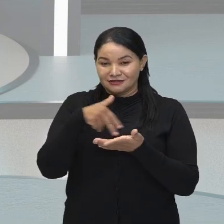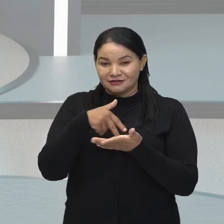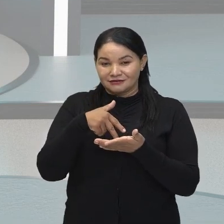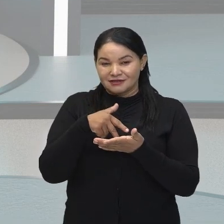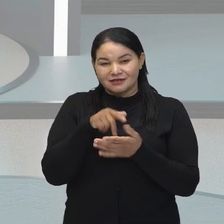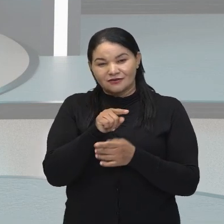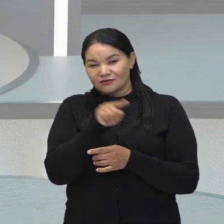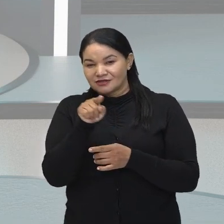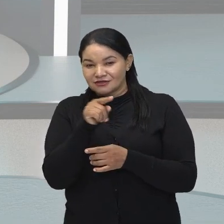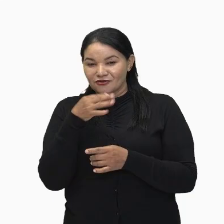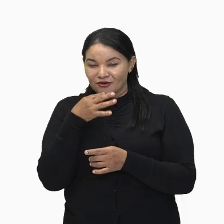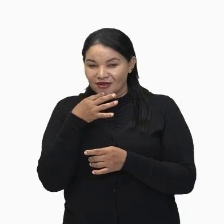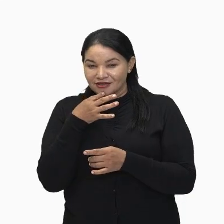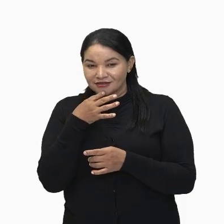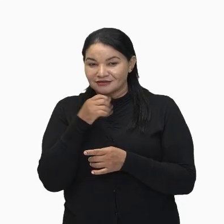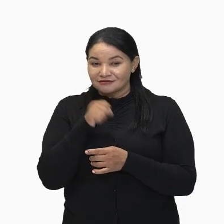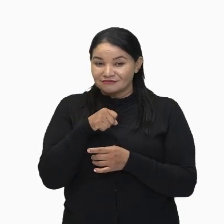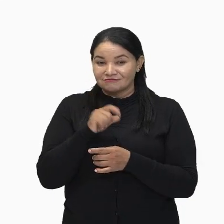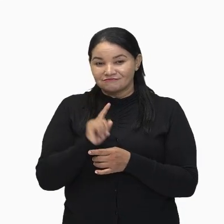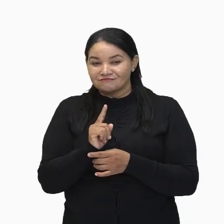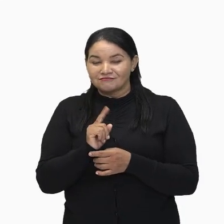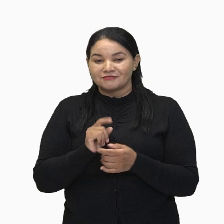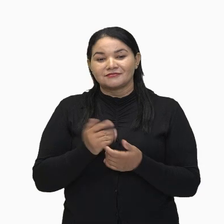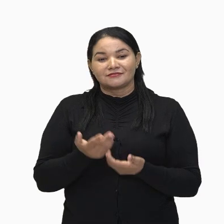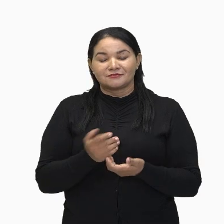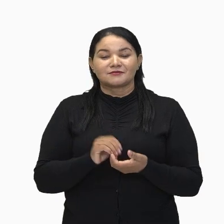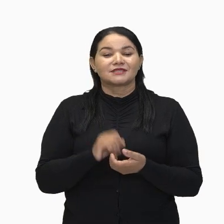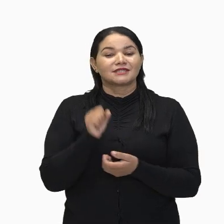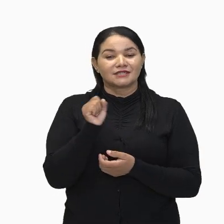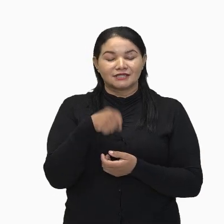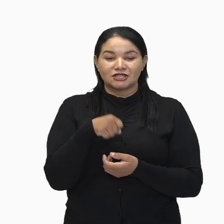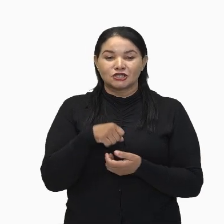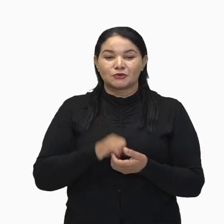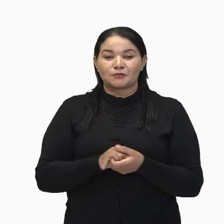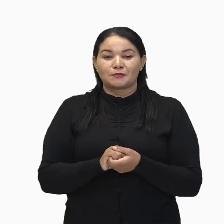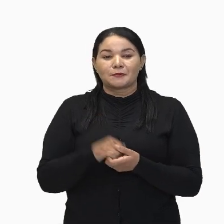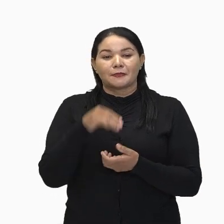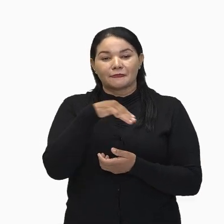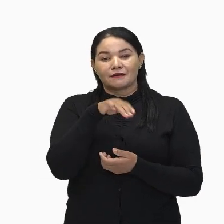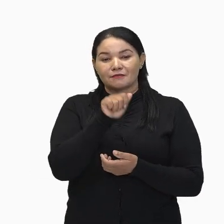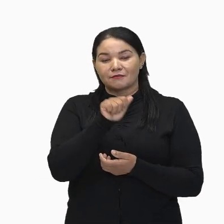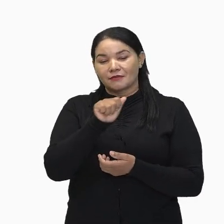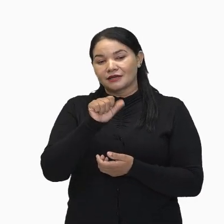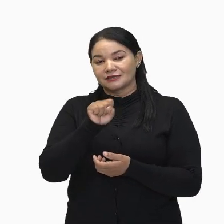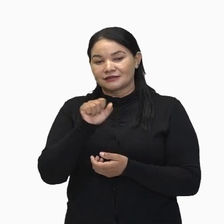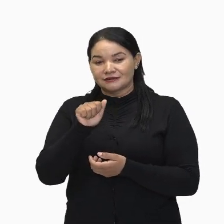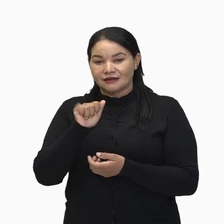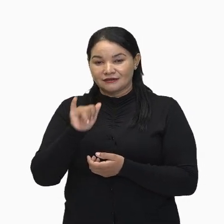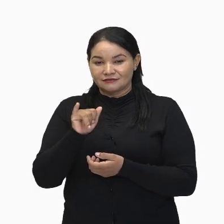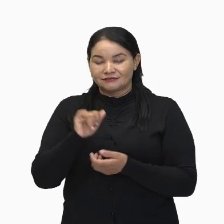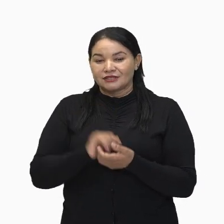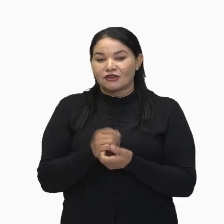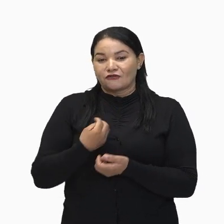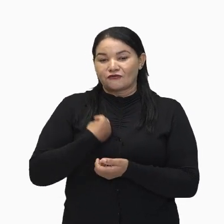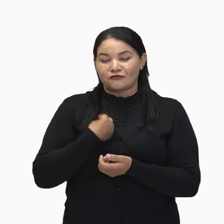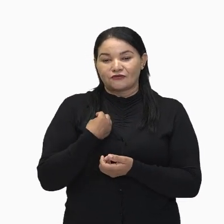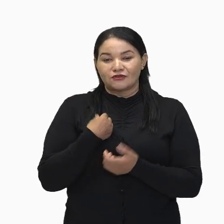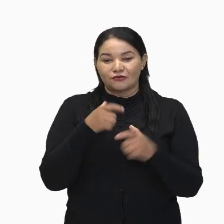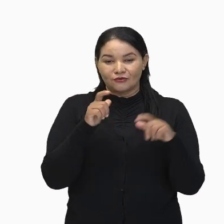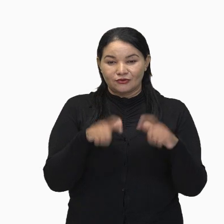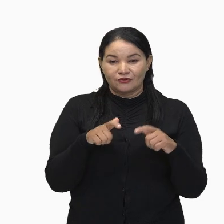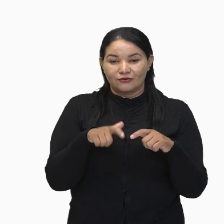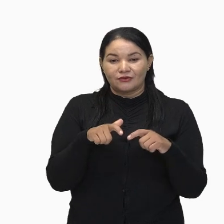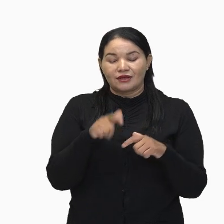já conheciam? Vamos ver? Sim, os Maasai, que vivem em Quésia